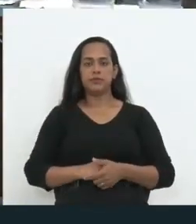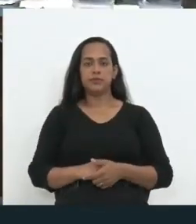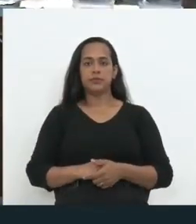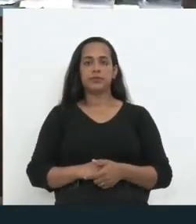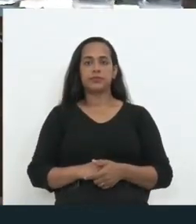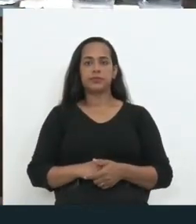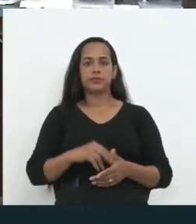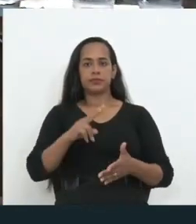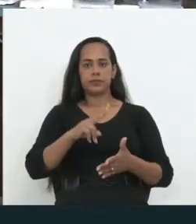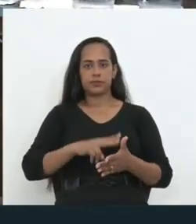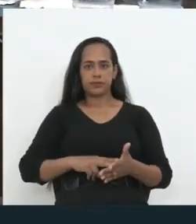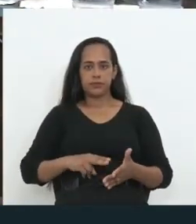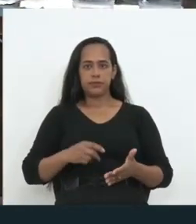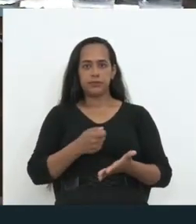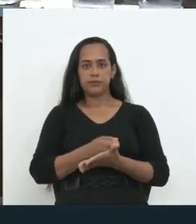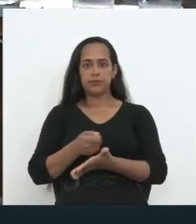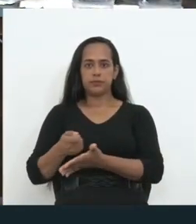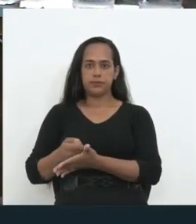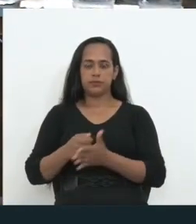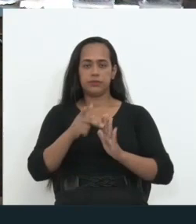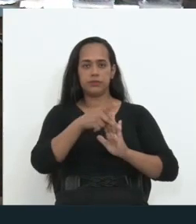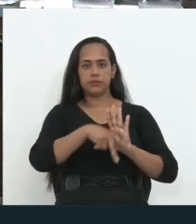Leitura e deliberação do projeto de lei